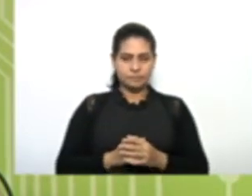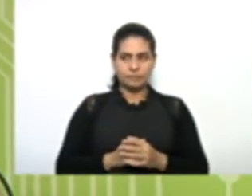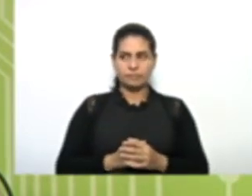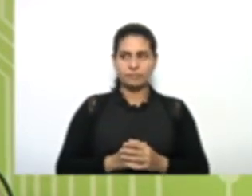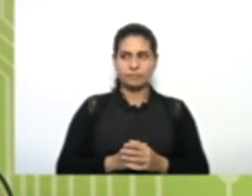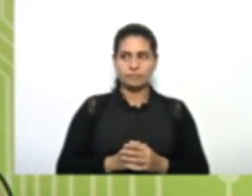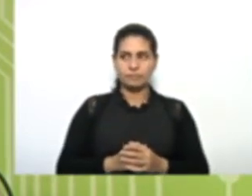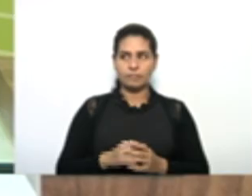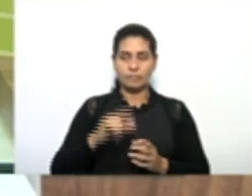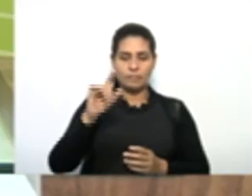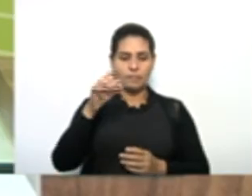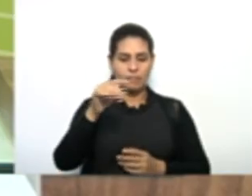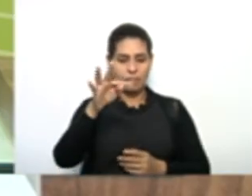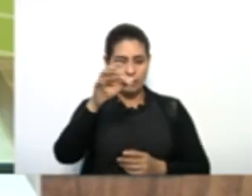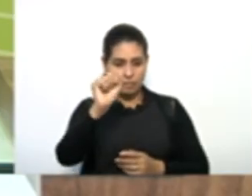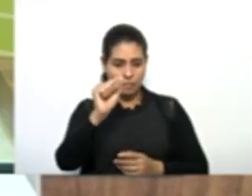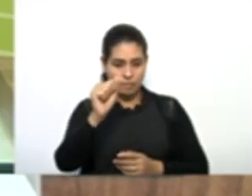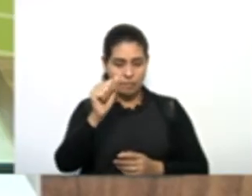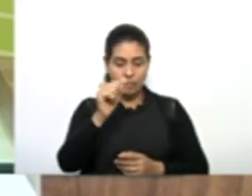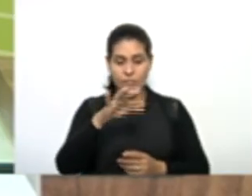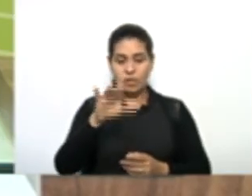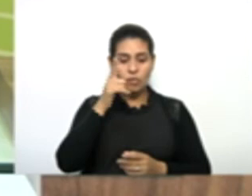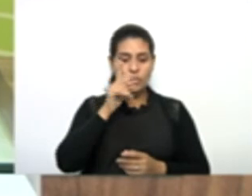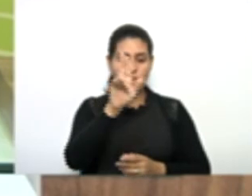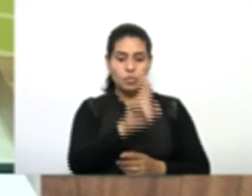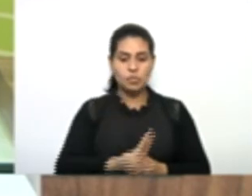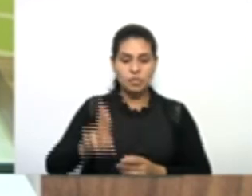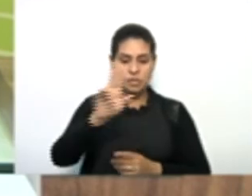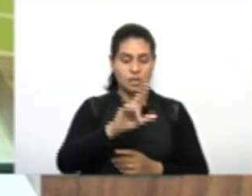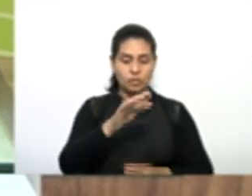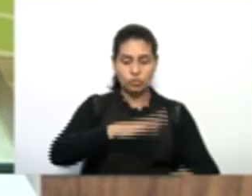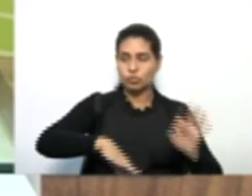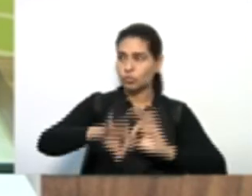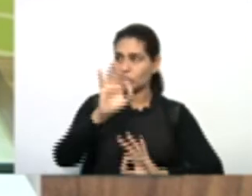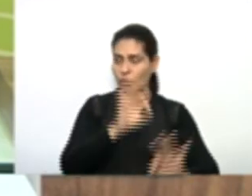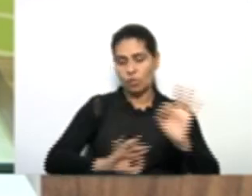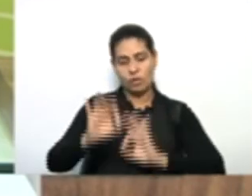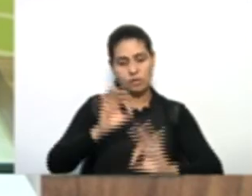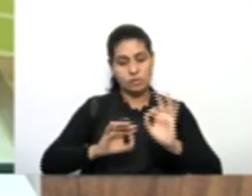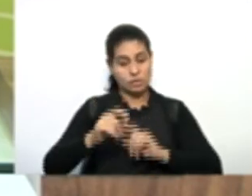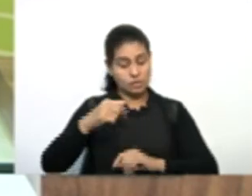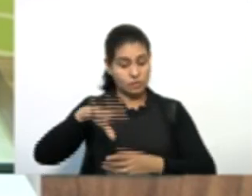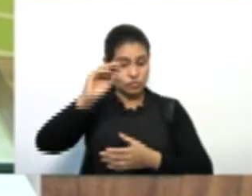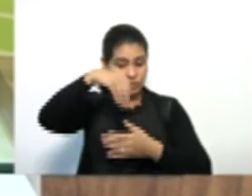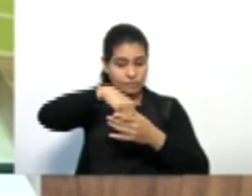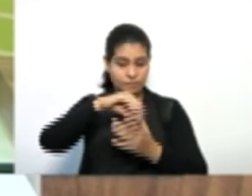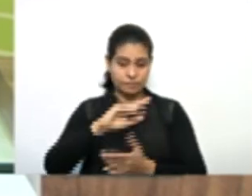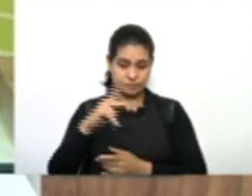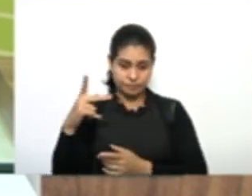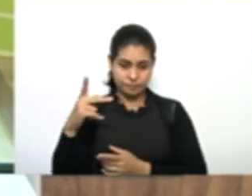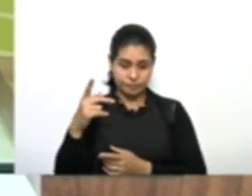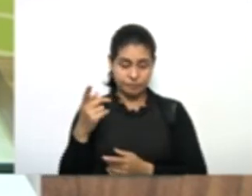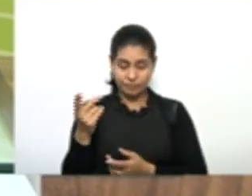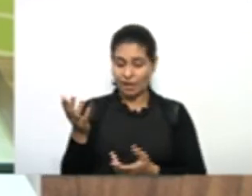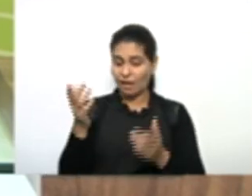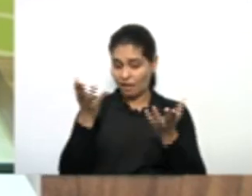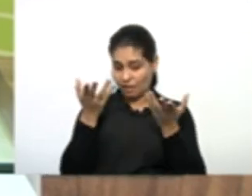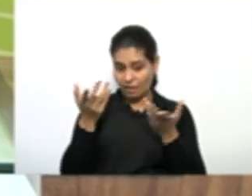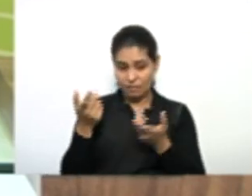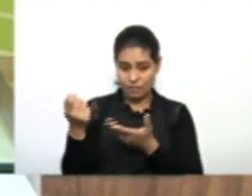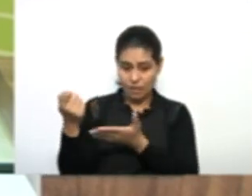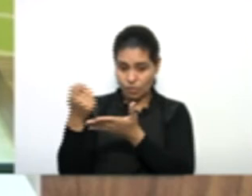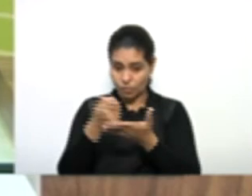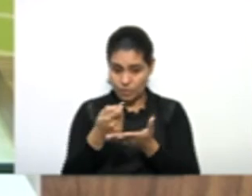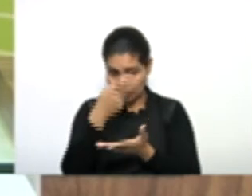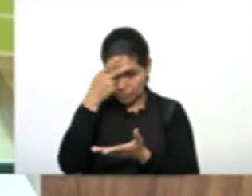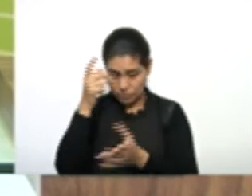É uma taxa cobrada para cobrir os custos, né, organizacionais. Ela vem da